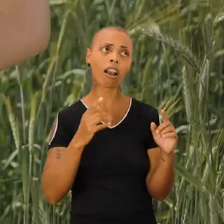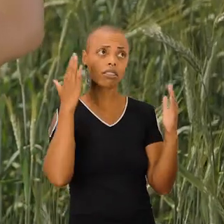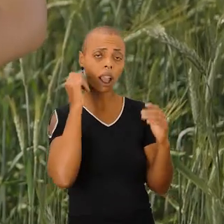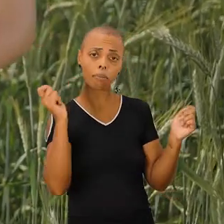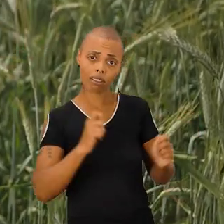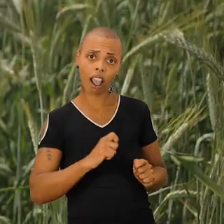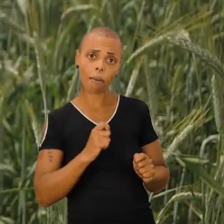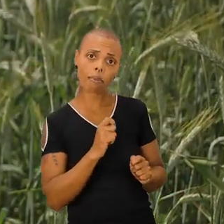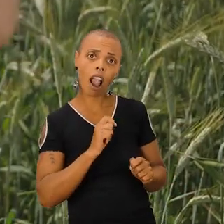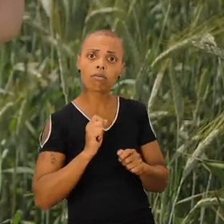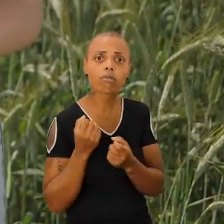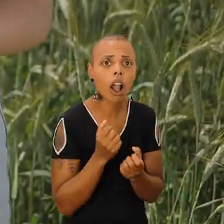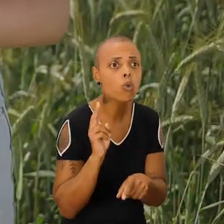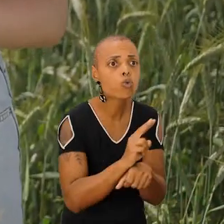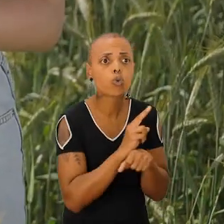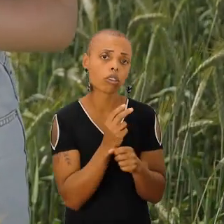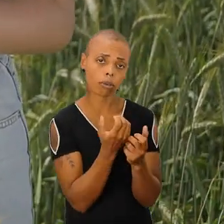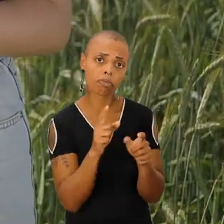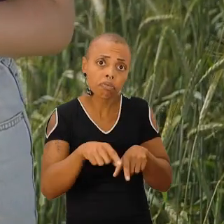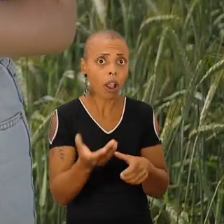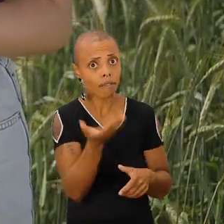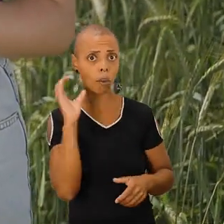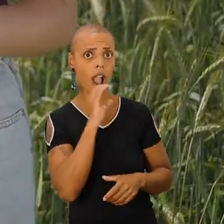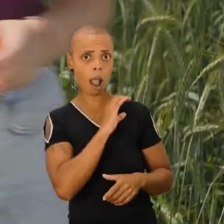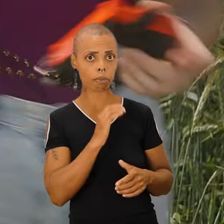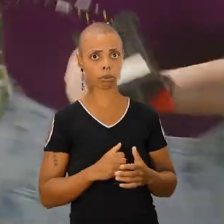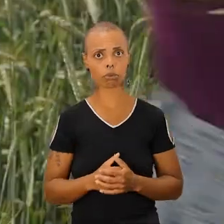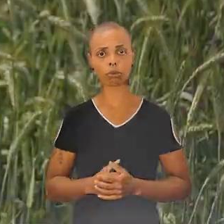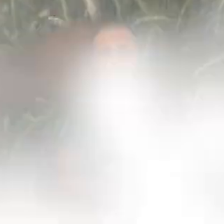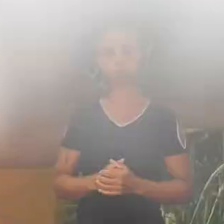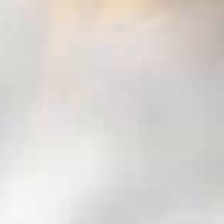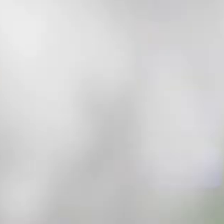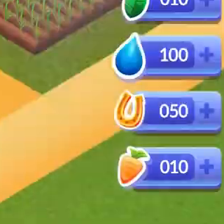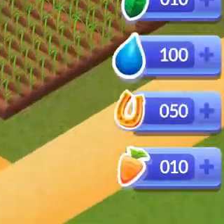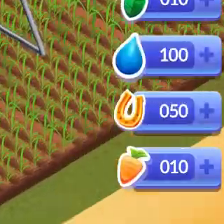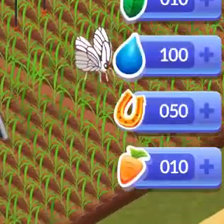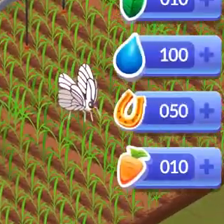tudo bem também, tá? A gente já sabe que tem remédio pra salvar a nossa plantação, então vamos correr pra aplicar. Vai, vamos, vamos. Não, pera!